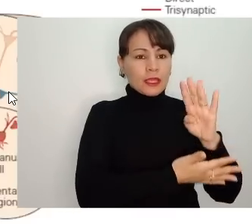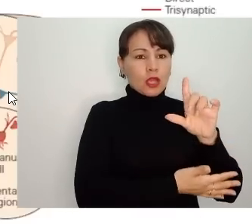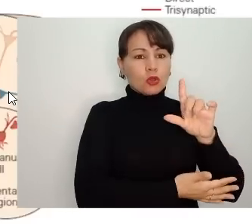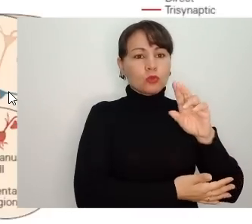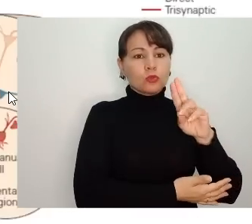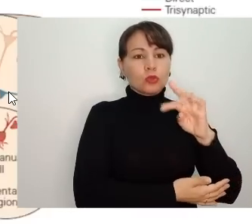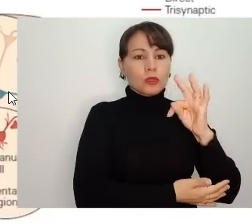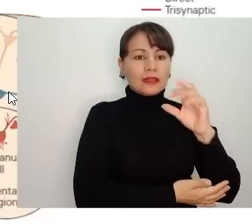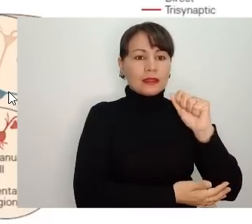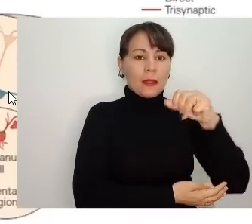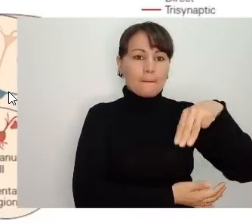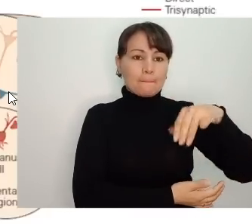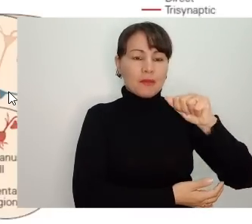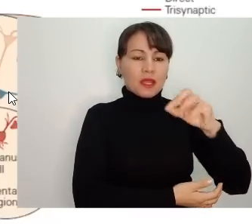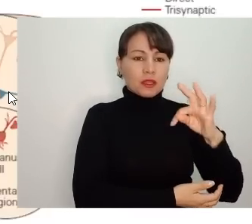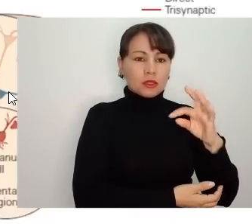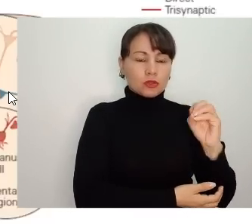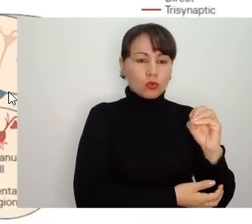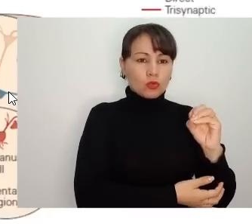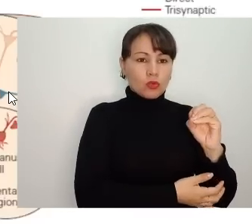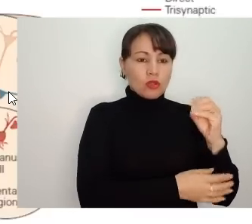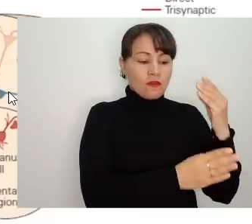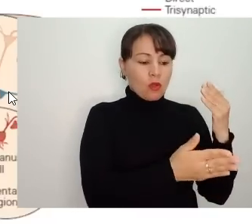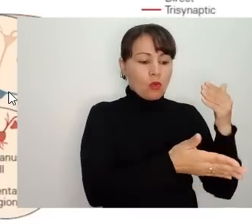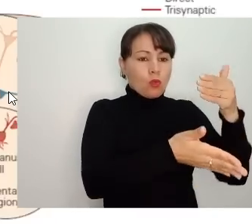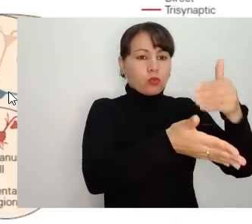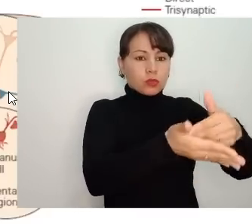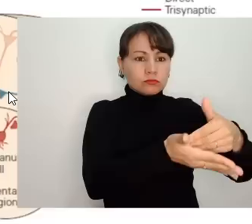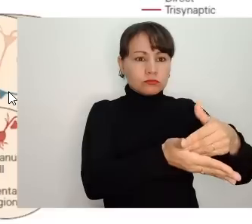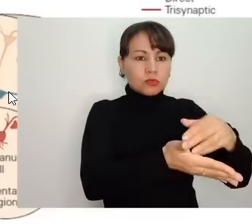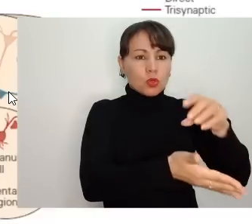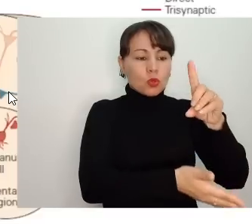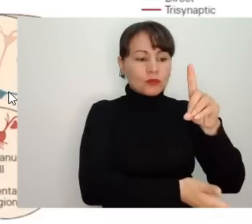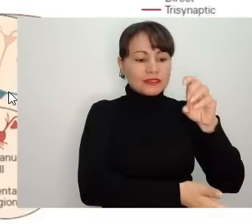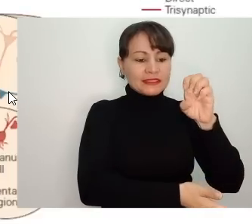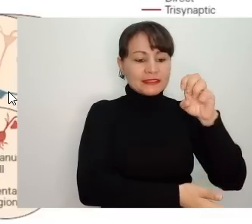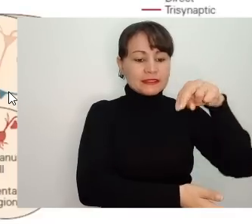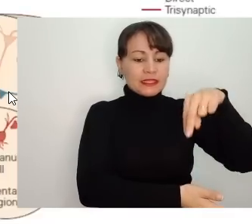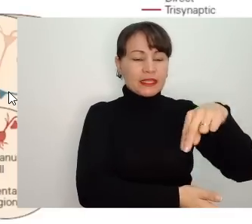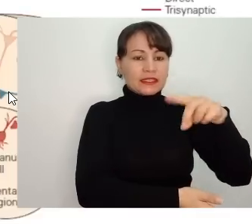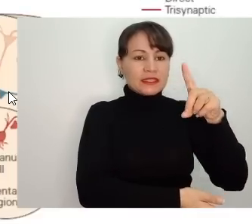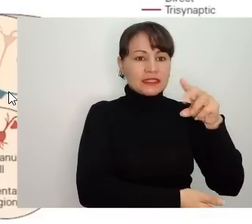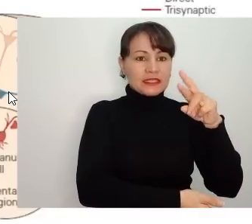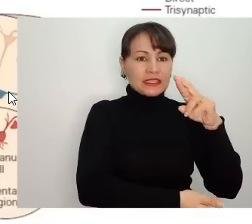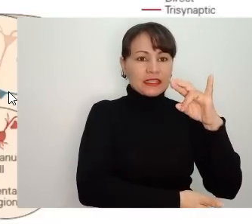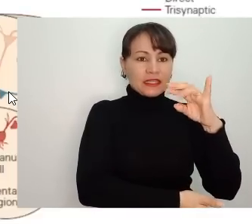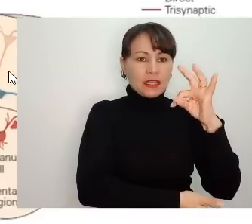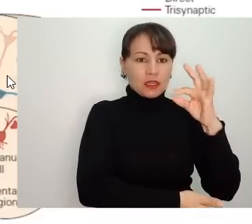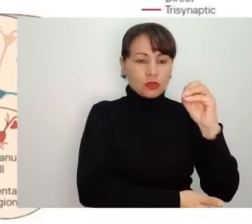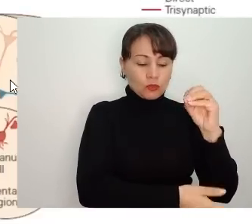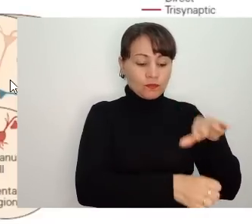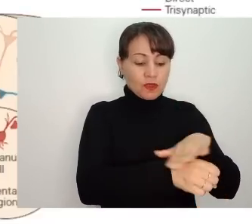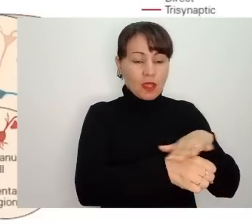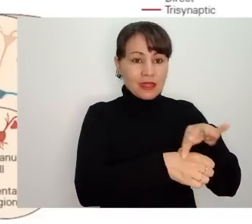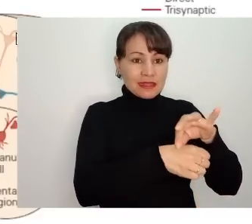o glutamato, que vai atingir um dendrito da